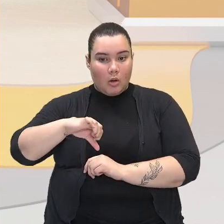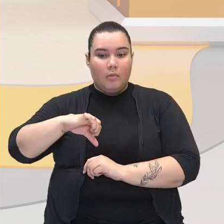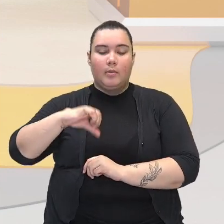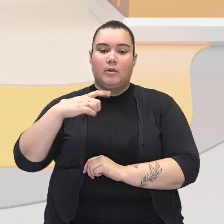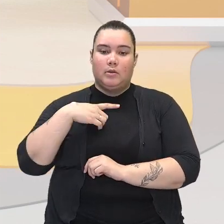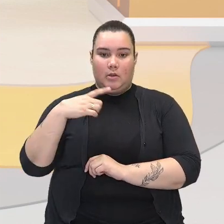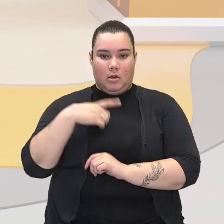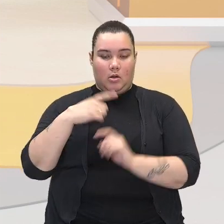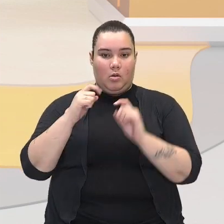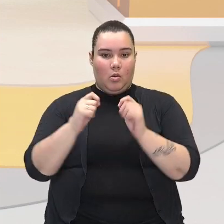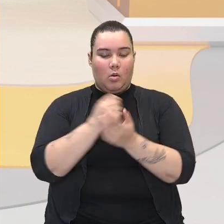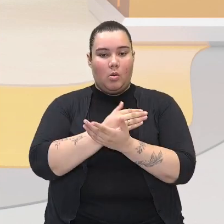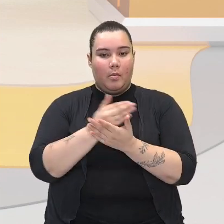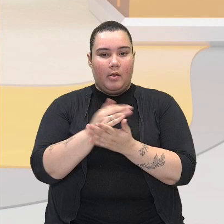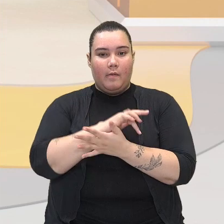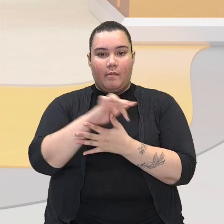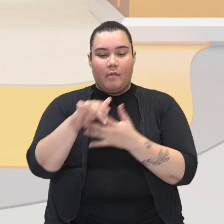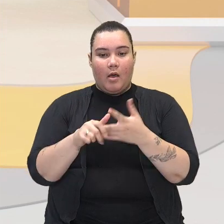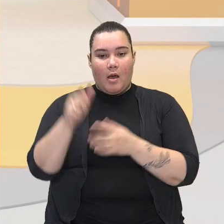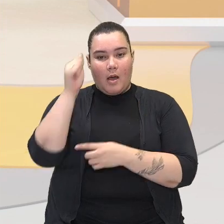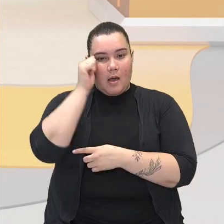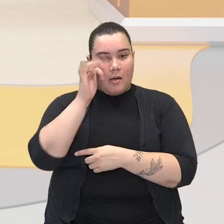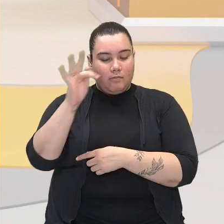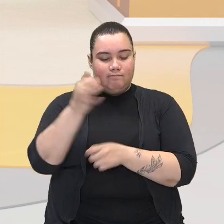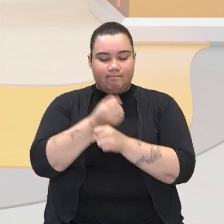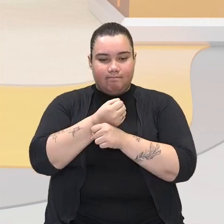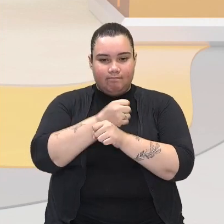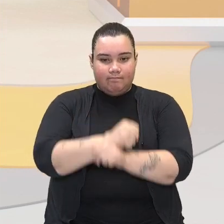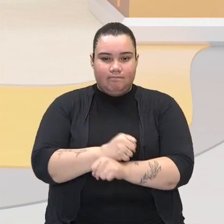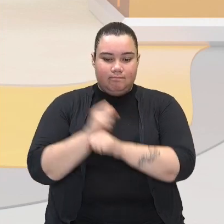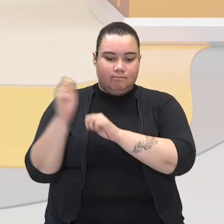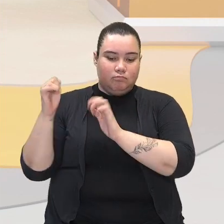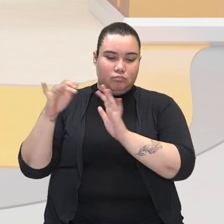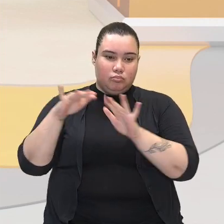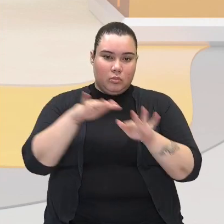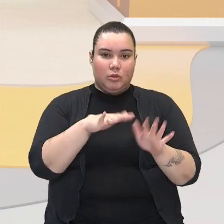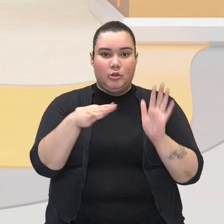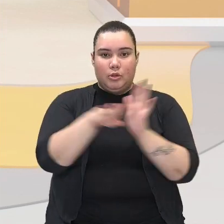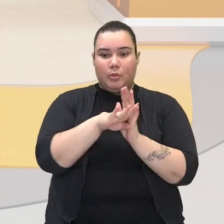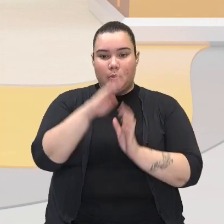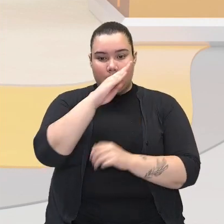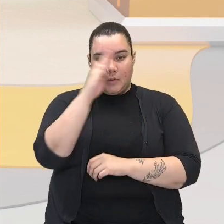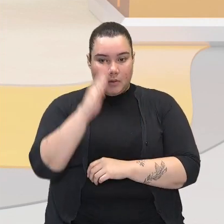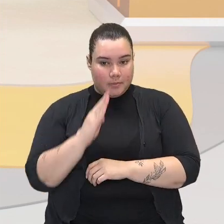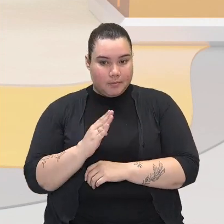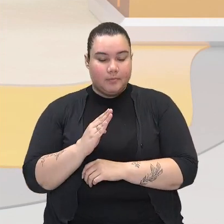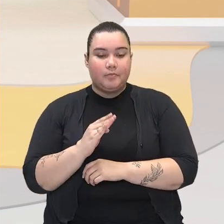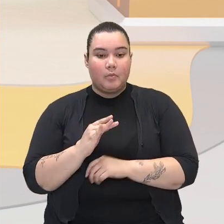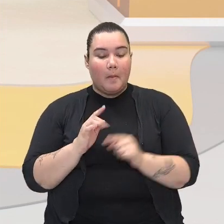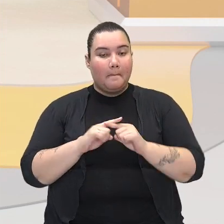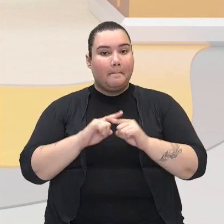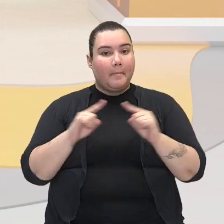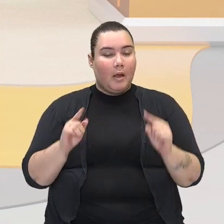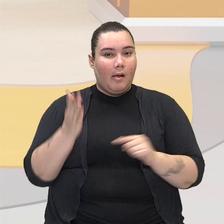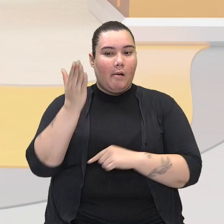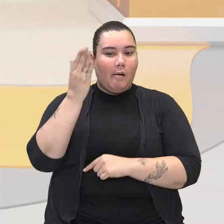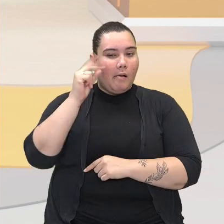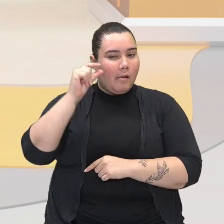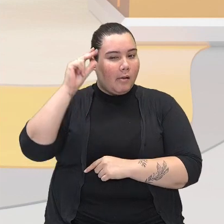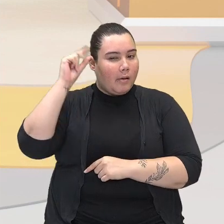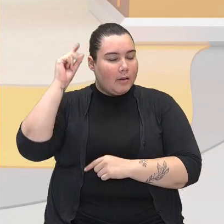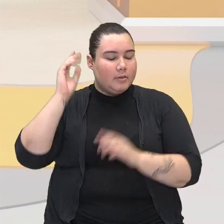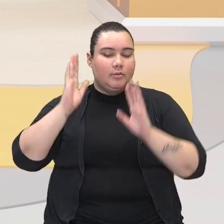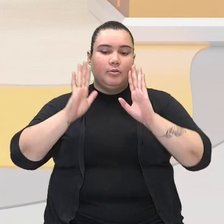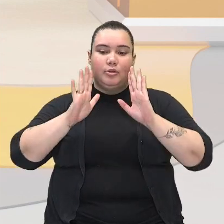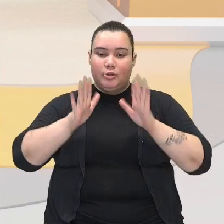a entrada de diversos africanos escravizados no Brasil. Mas é uma prática que já havia há muito tempo,